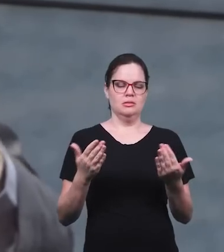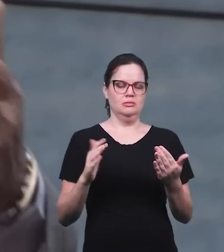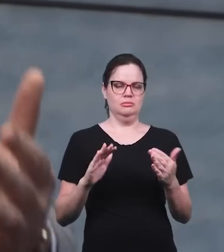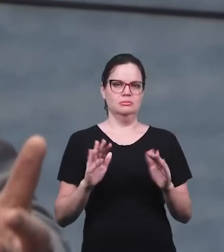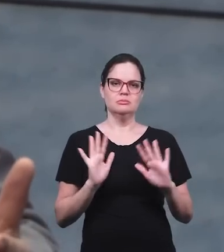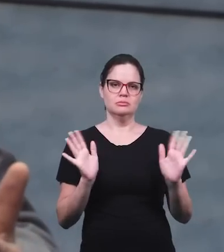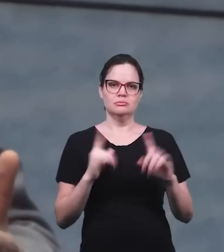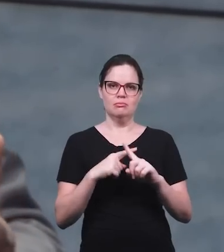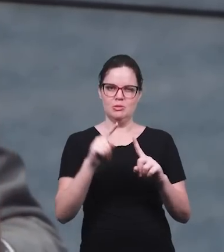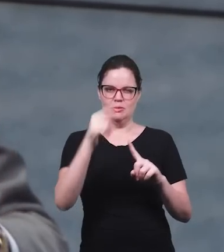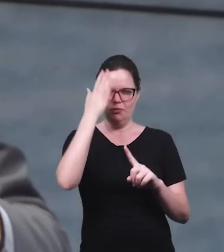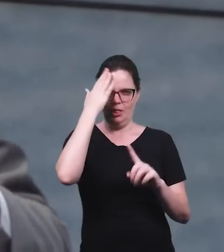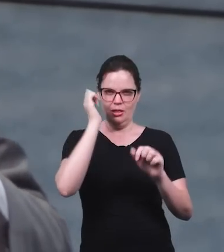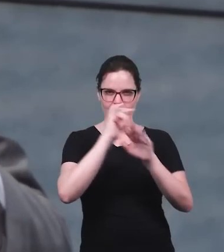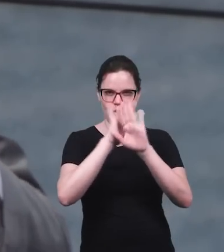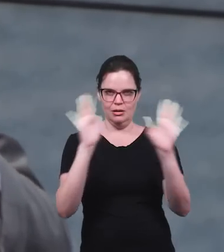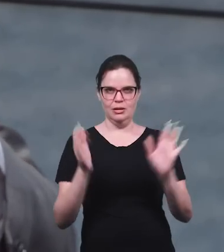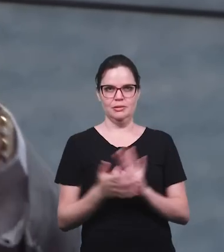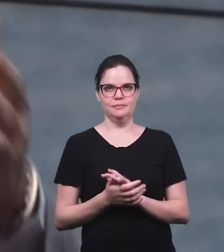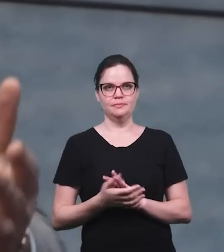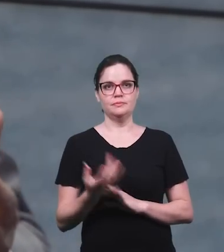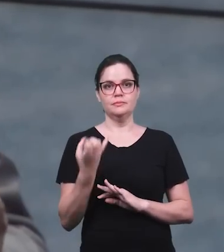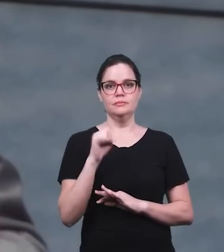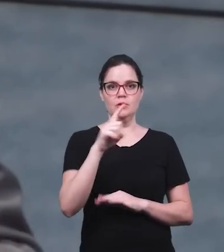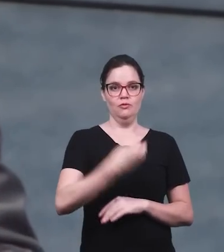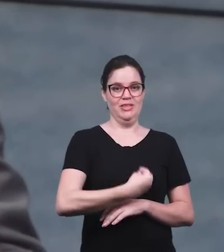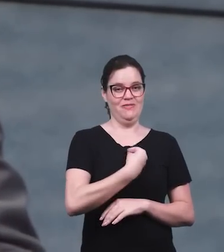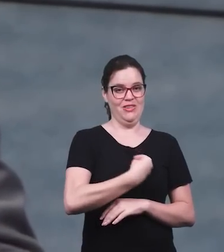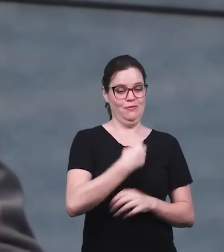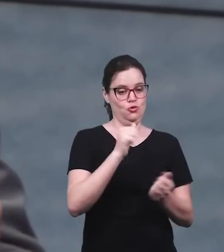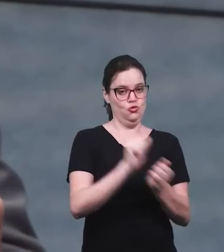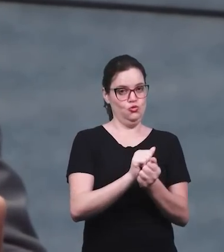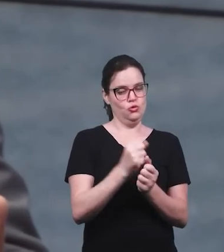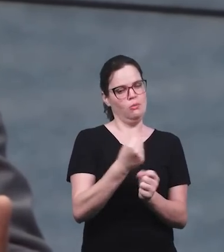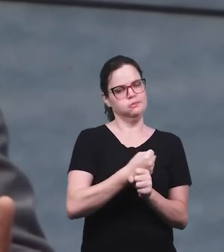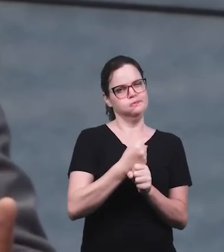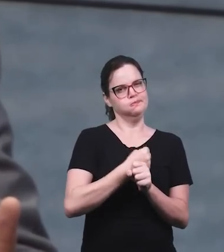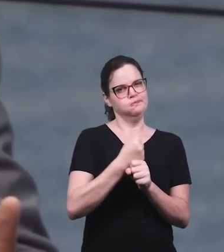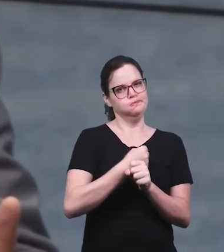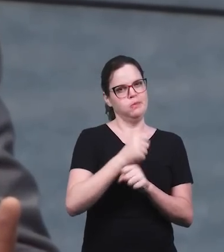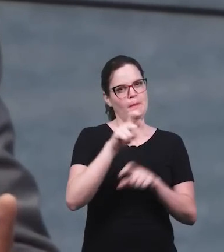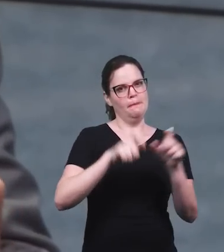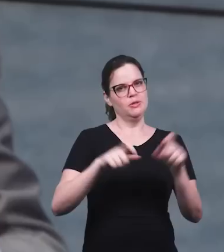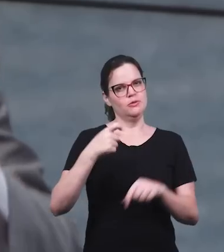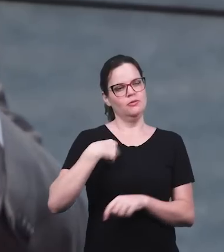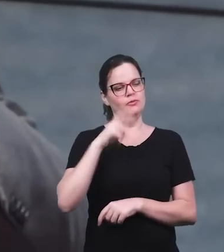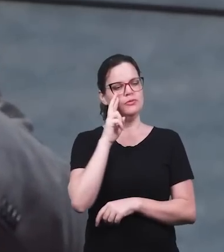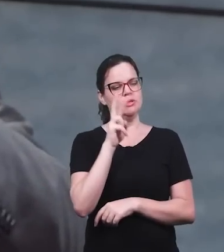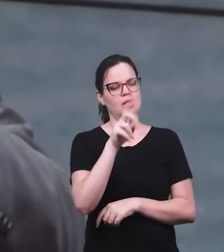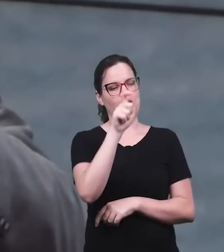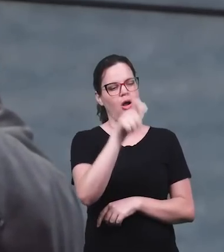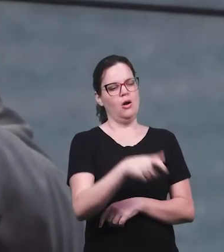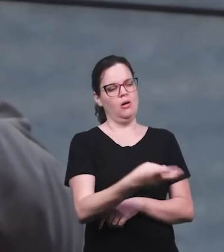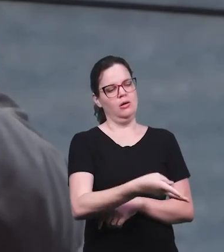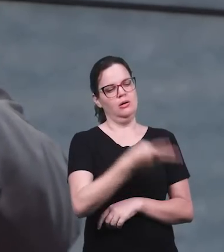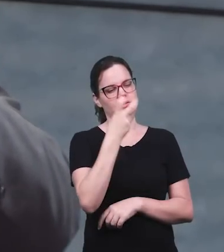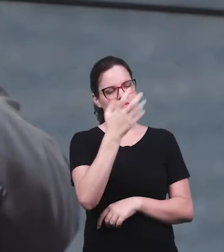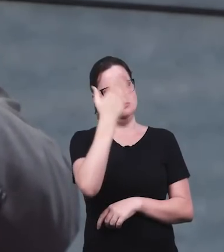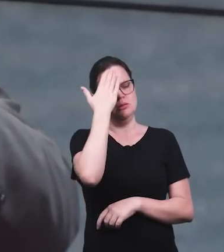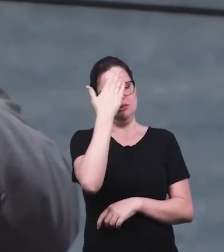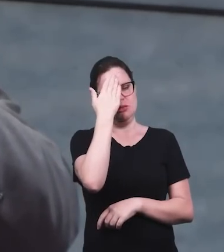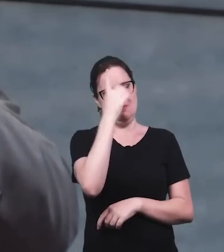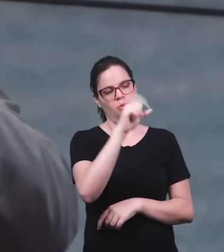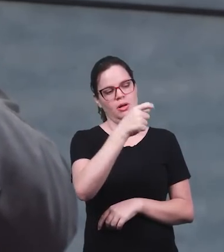relativamente grosseira, mas didática. Quando você convive com alguém há muito tempo, você olha para a pessoa, você